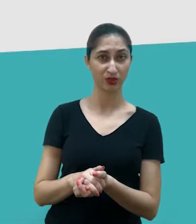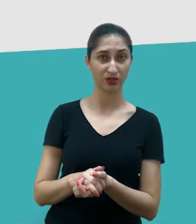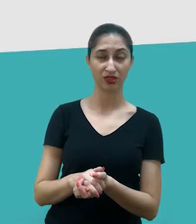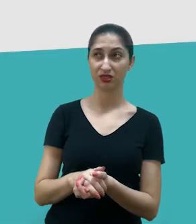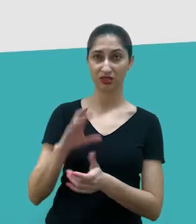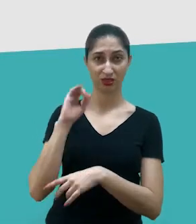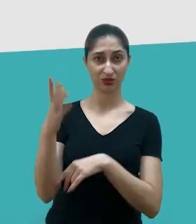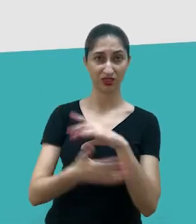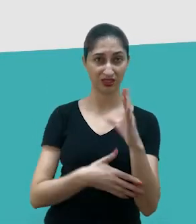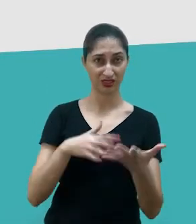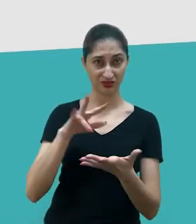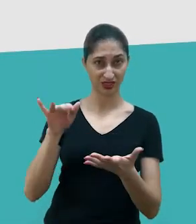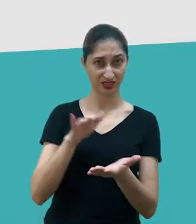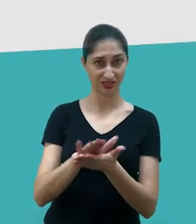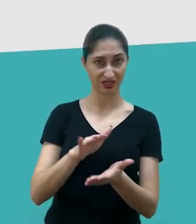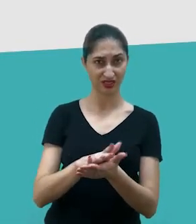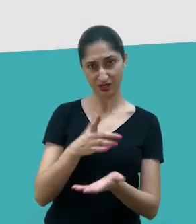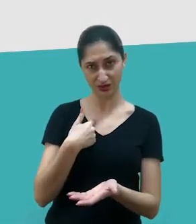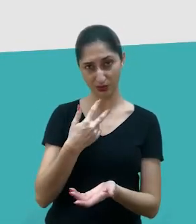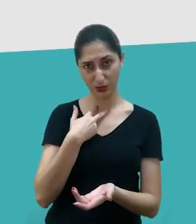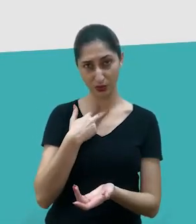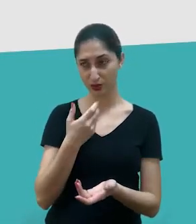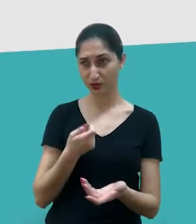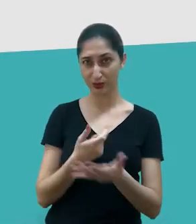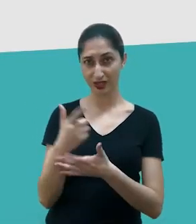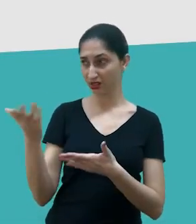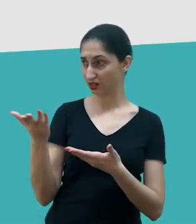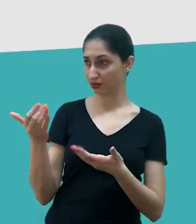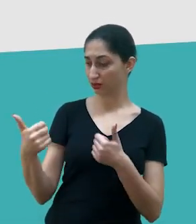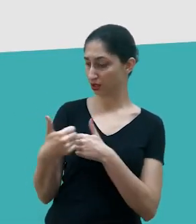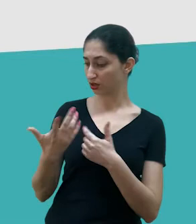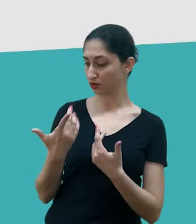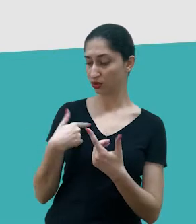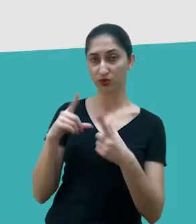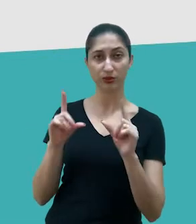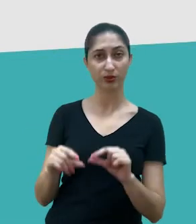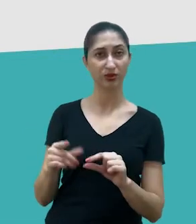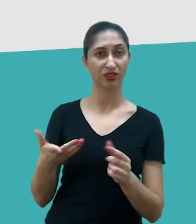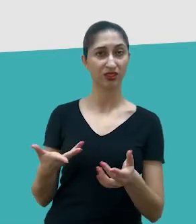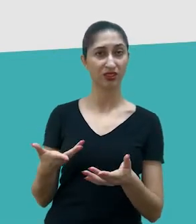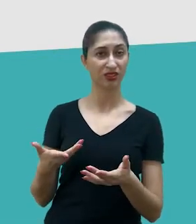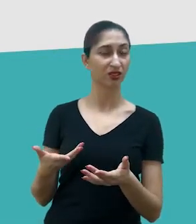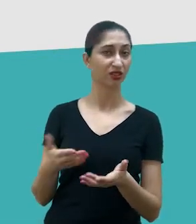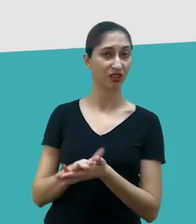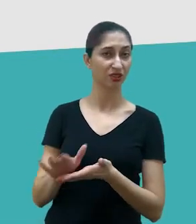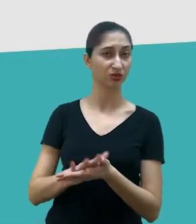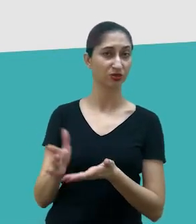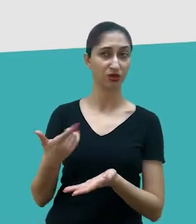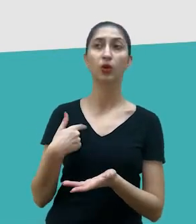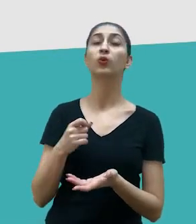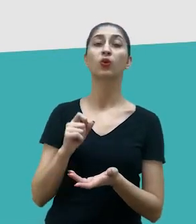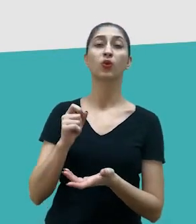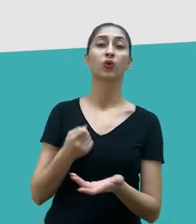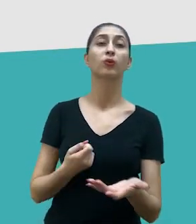recursos naturais. Eu não podia comprar do lado e reduzir o impacto da minha compra? De quem eu estou